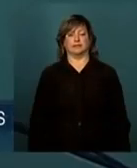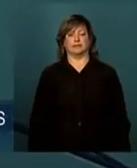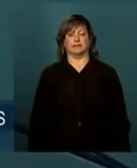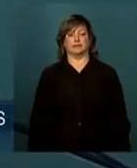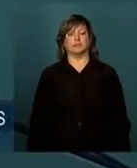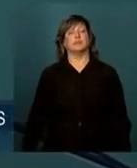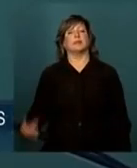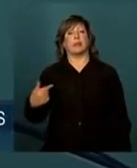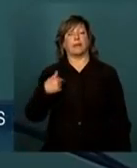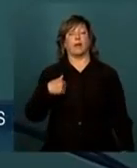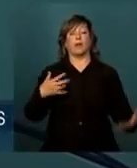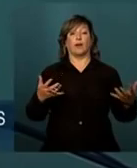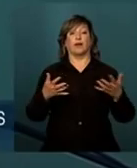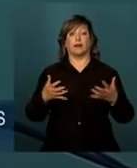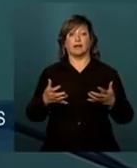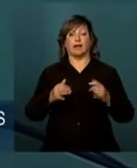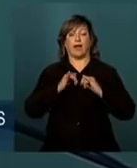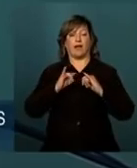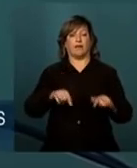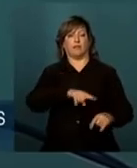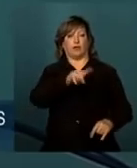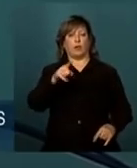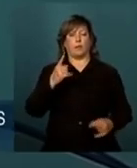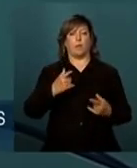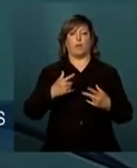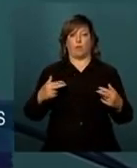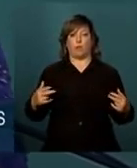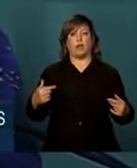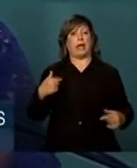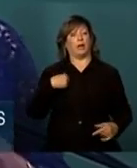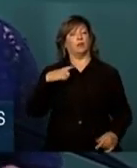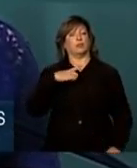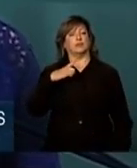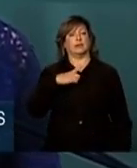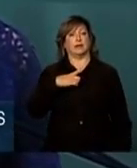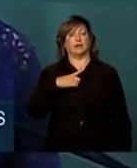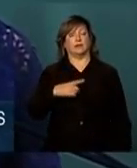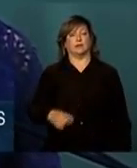E eu quero dizer para vocês o seguinte, eu tenho